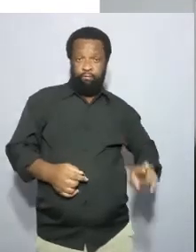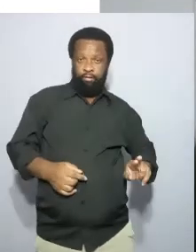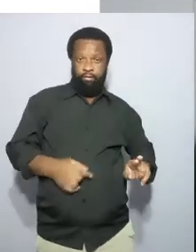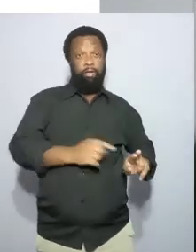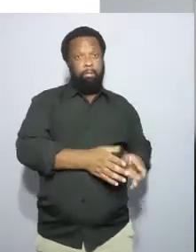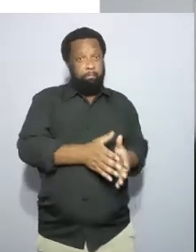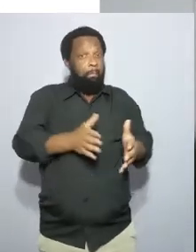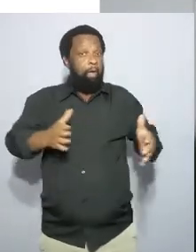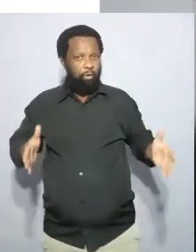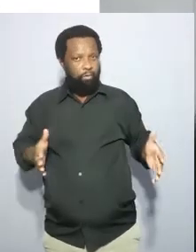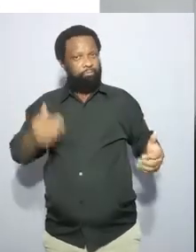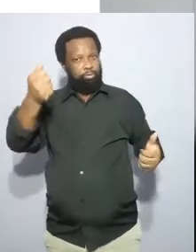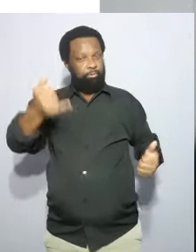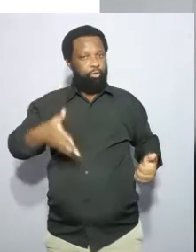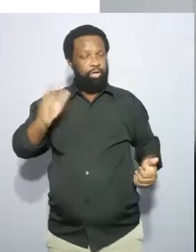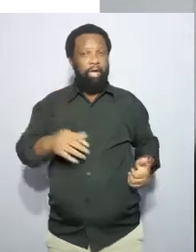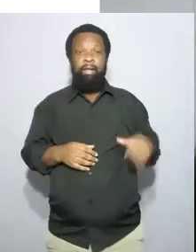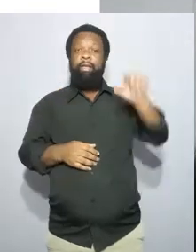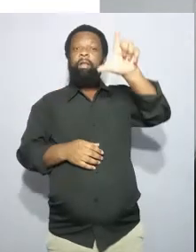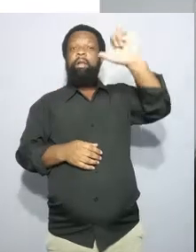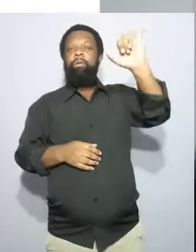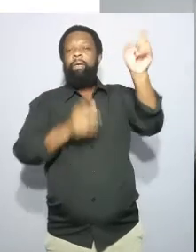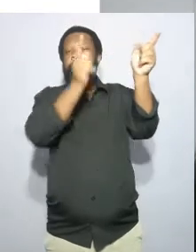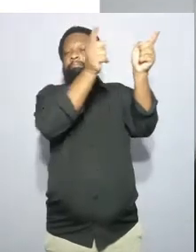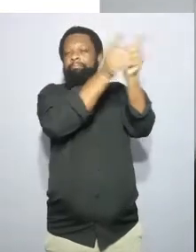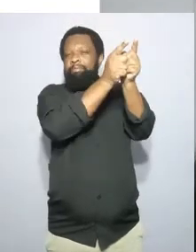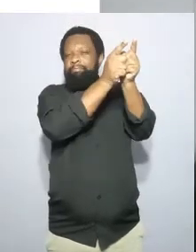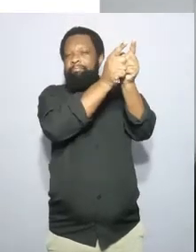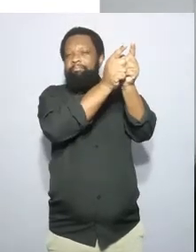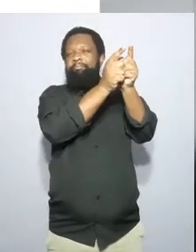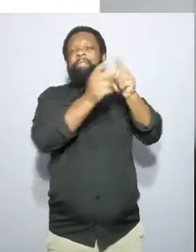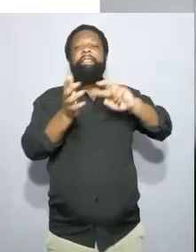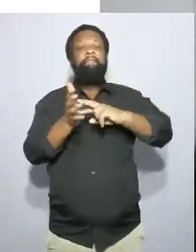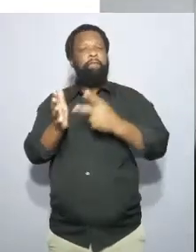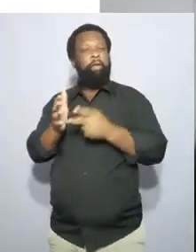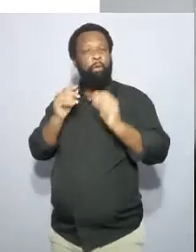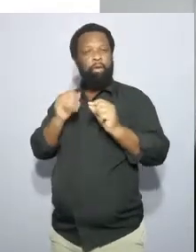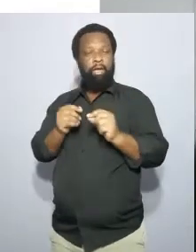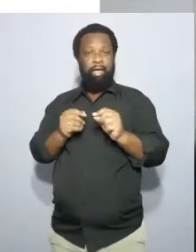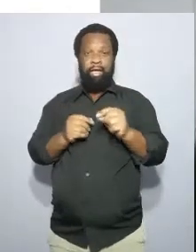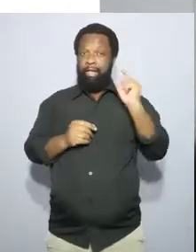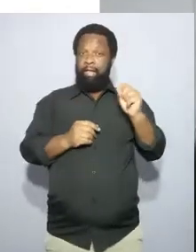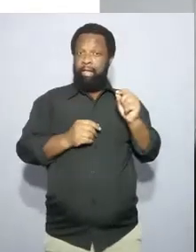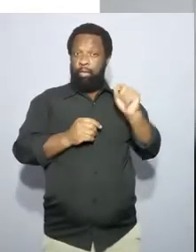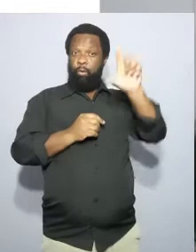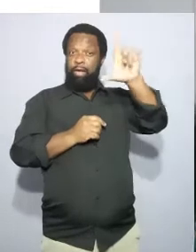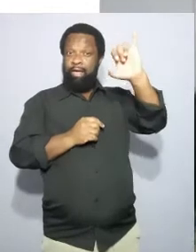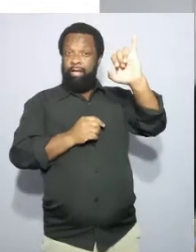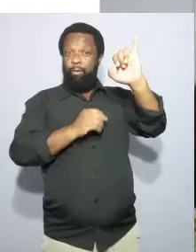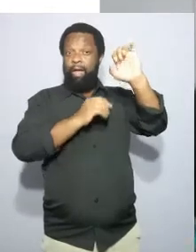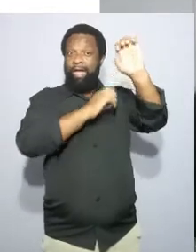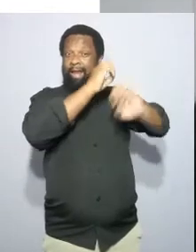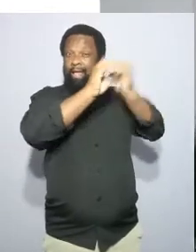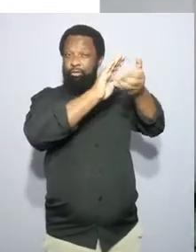já conversamos sobre isso, e o lítio é menor. Então, significa que tirar um elétron do lítio, por